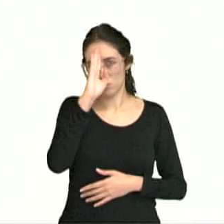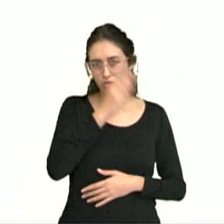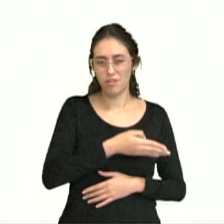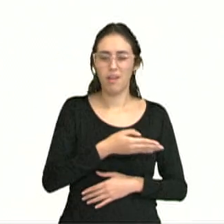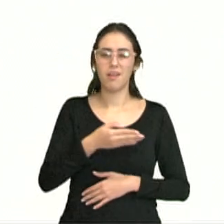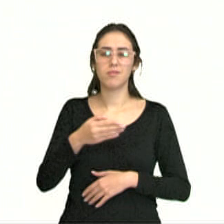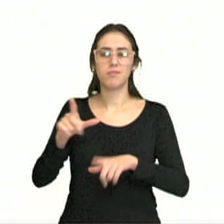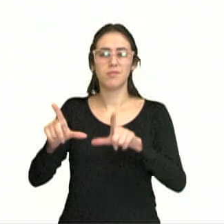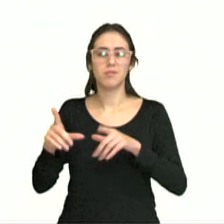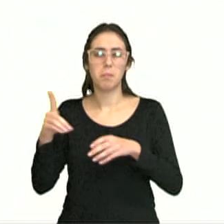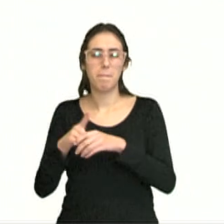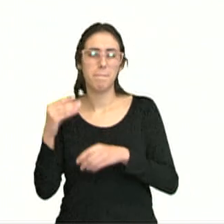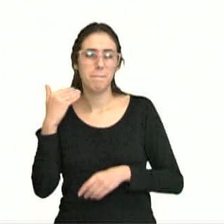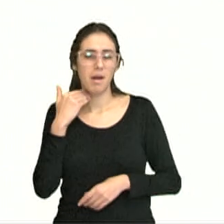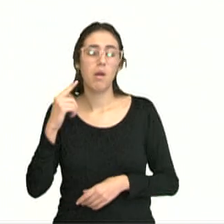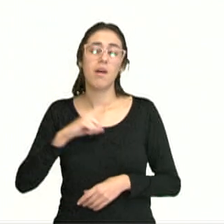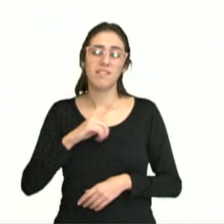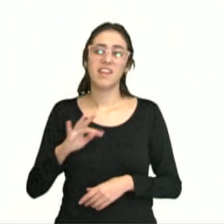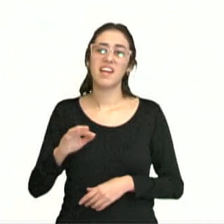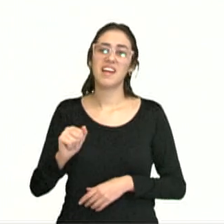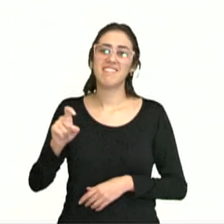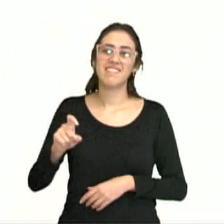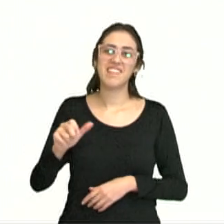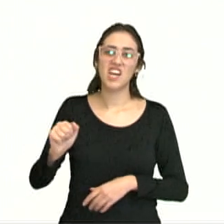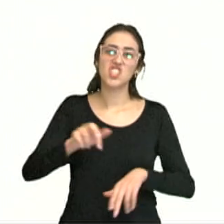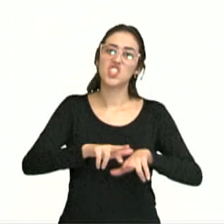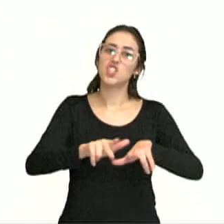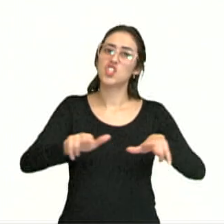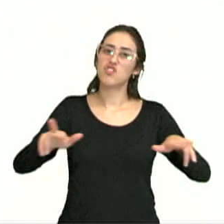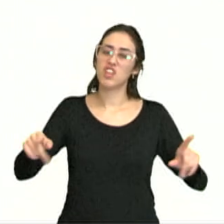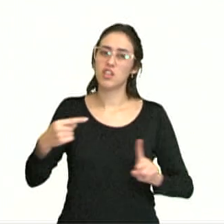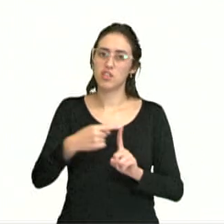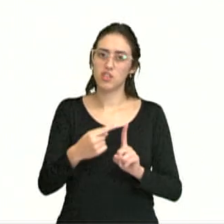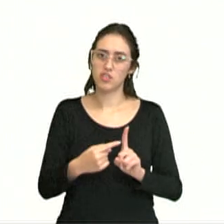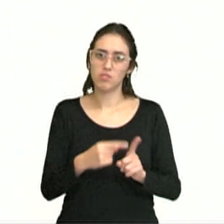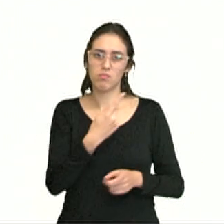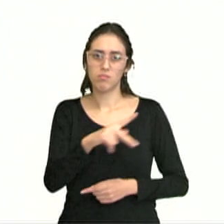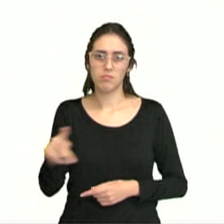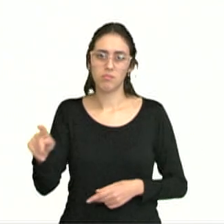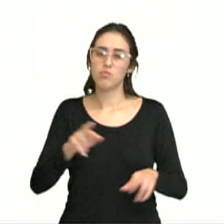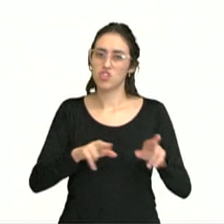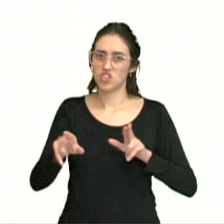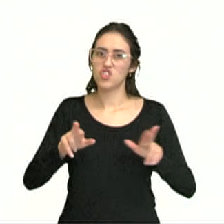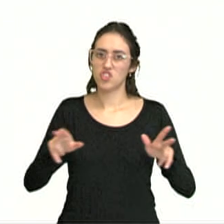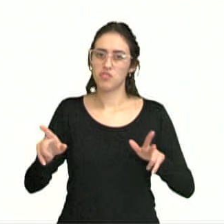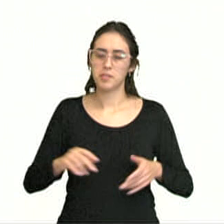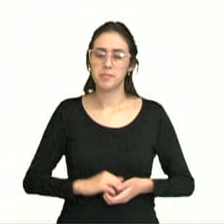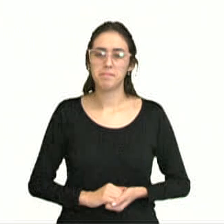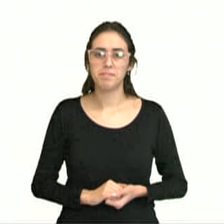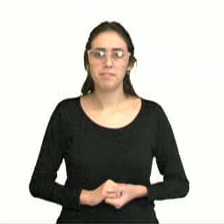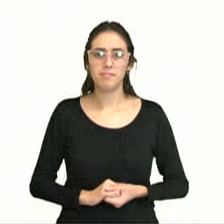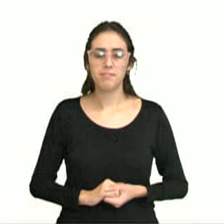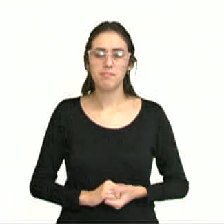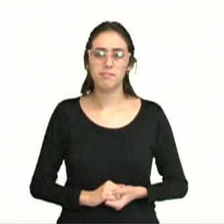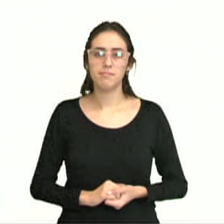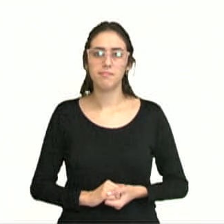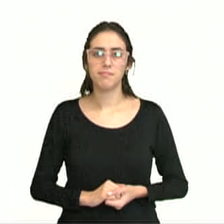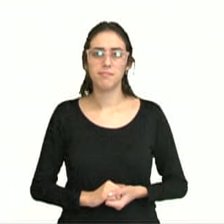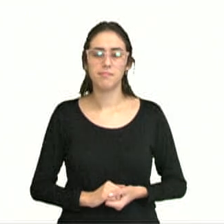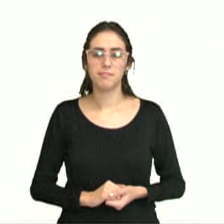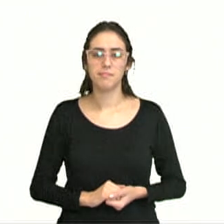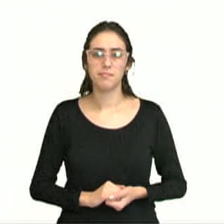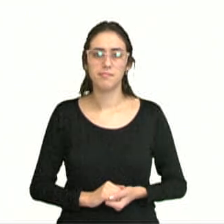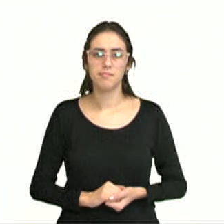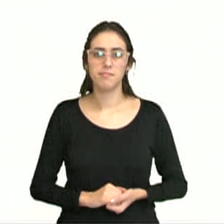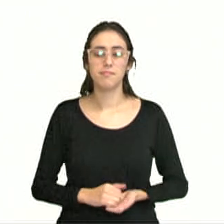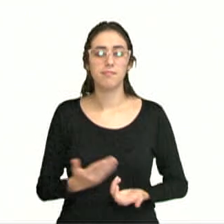bancário, eles têm taxas de rendimento diferentes e a forma de trabalho também diferente entre os mesmos. Em relação à